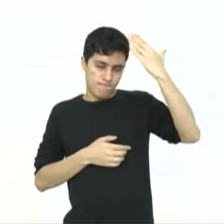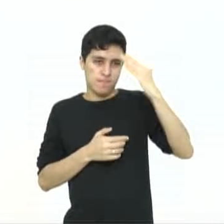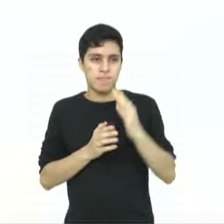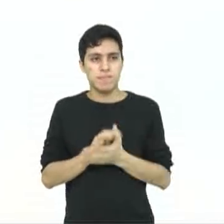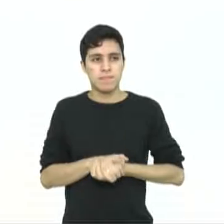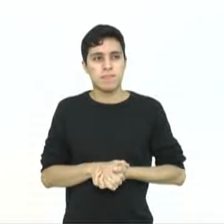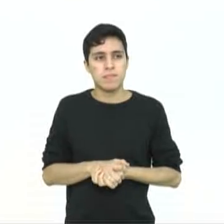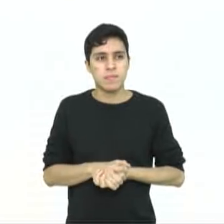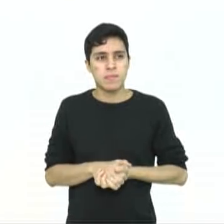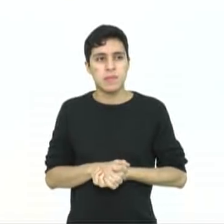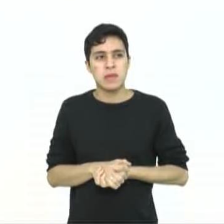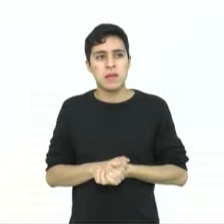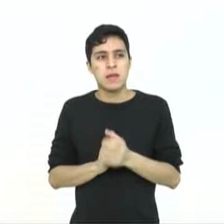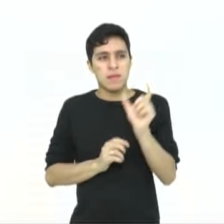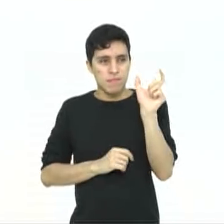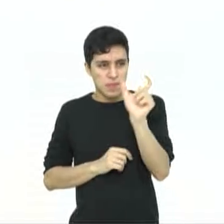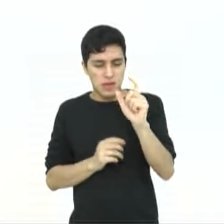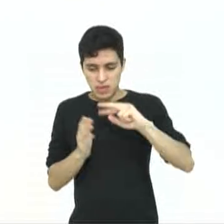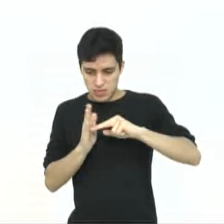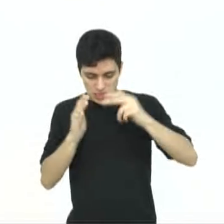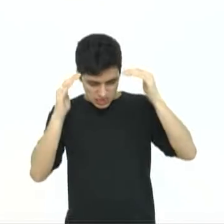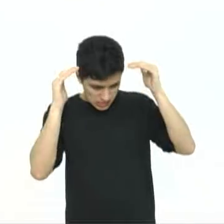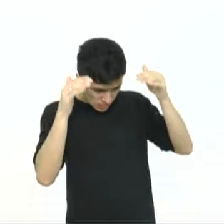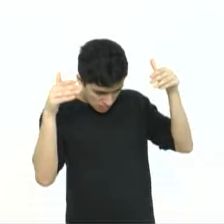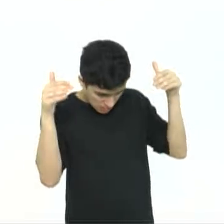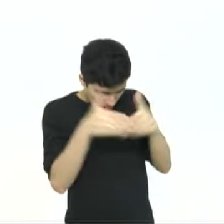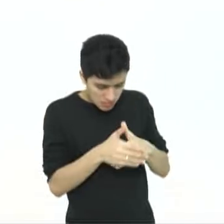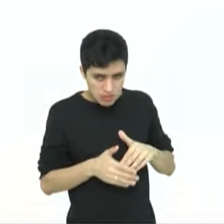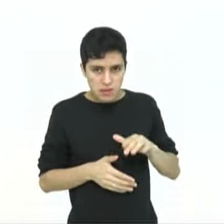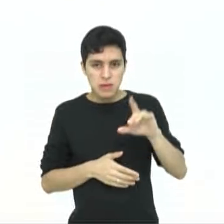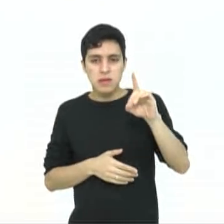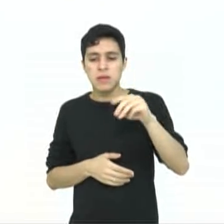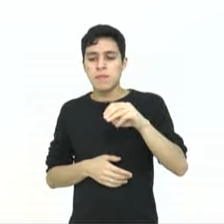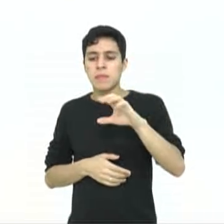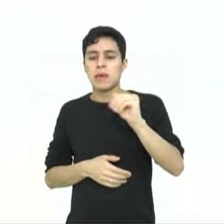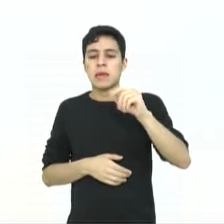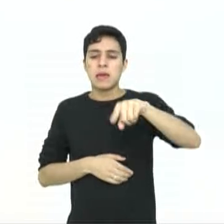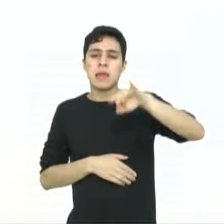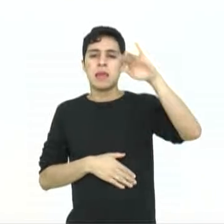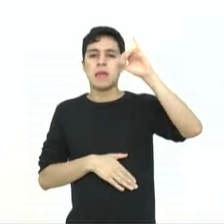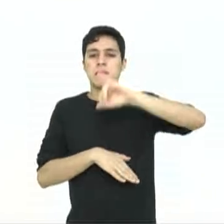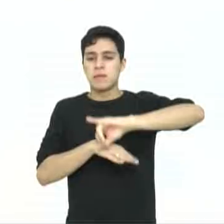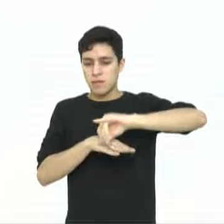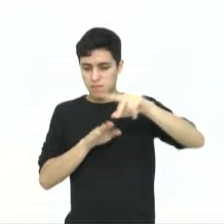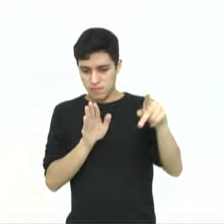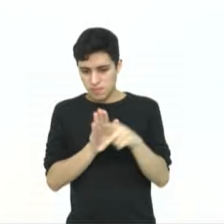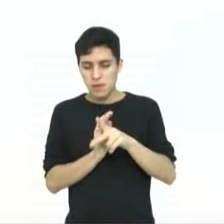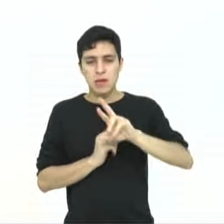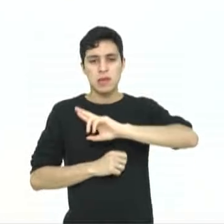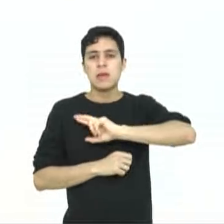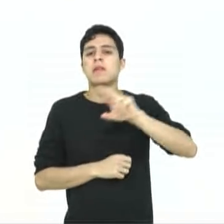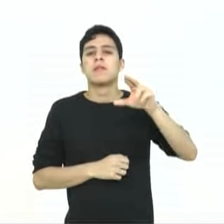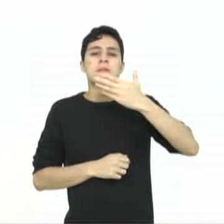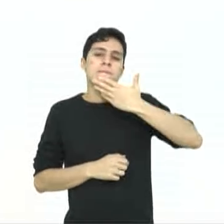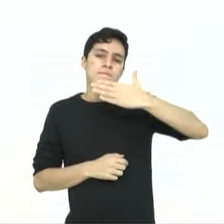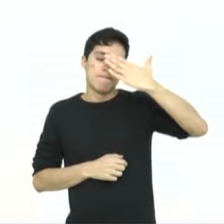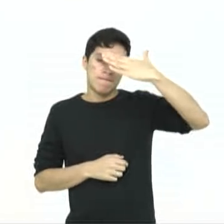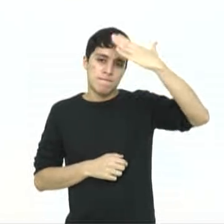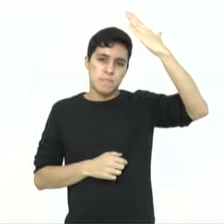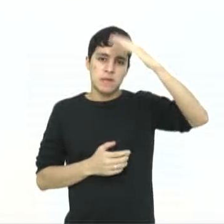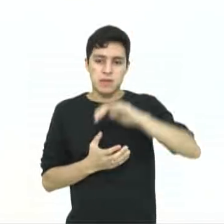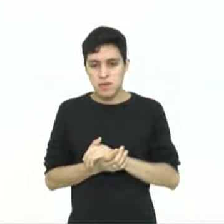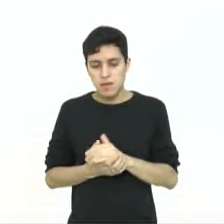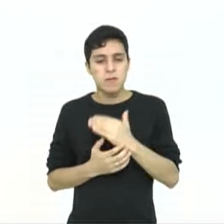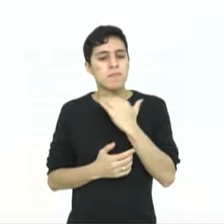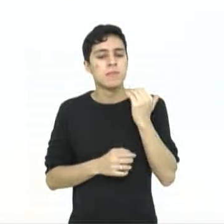morreu. Ok? Após a morte dele é que começam outras expansões, os chamados califados.